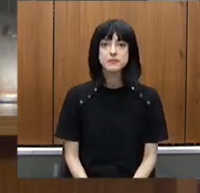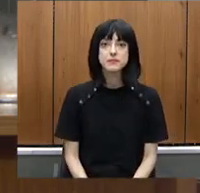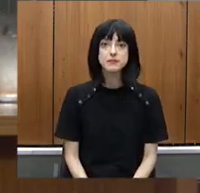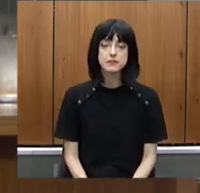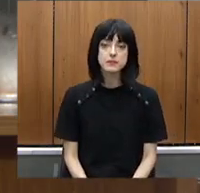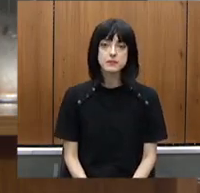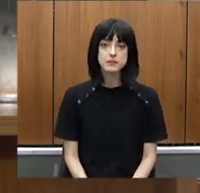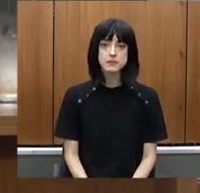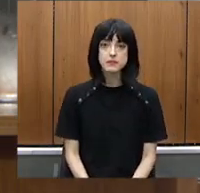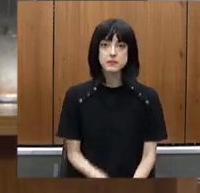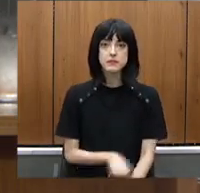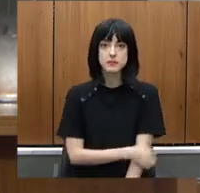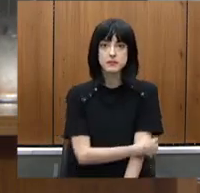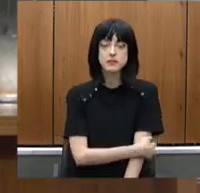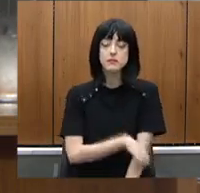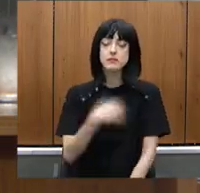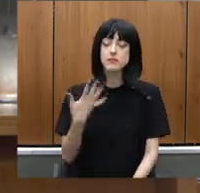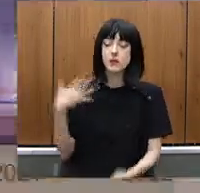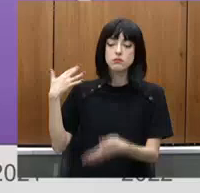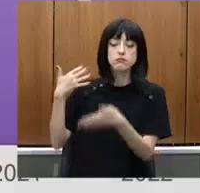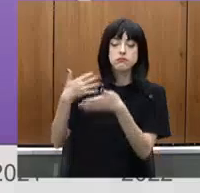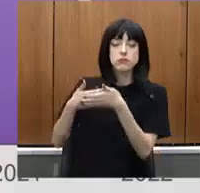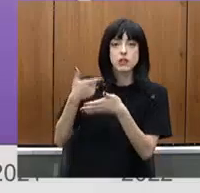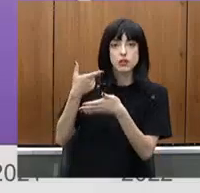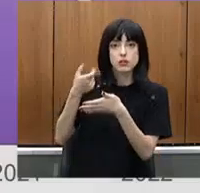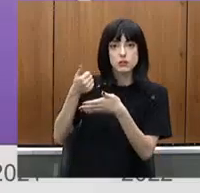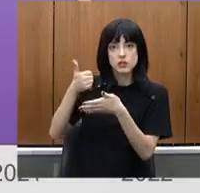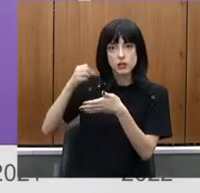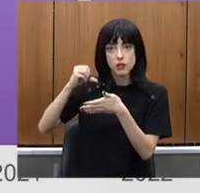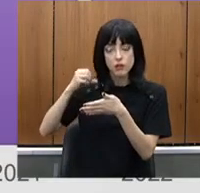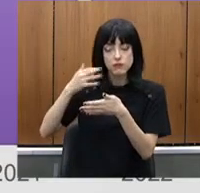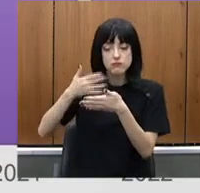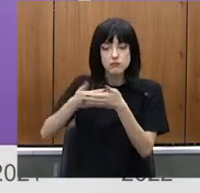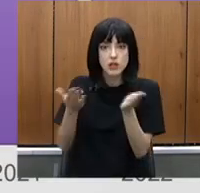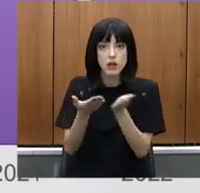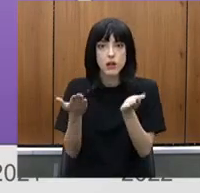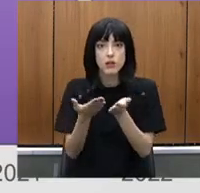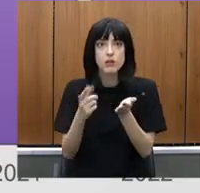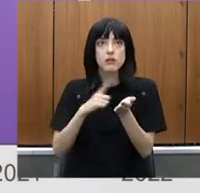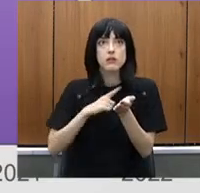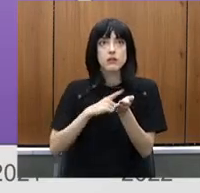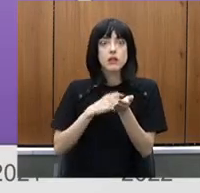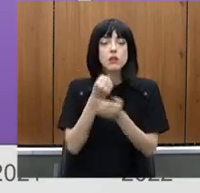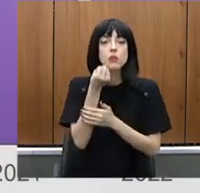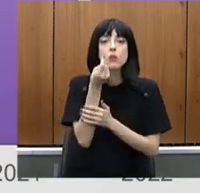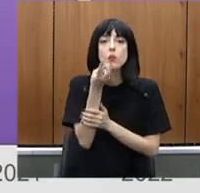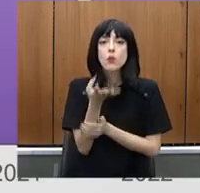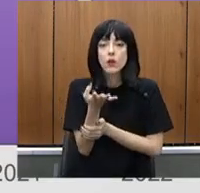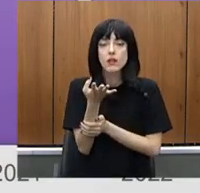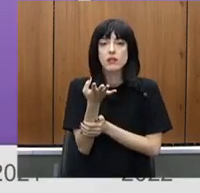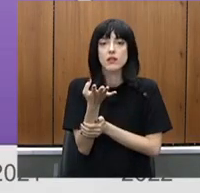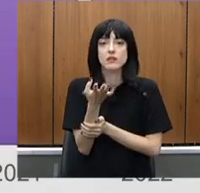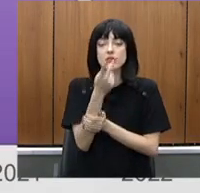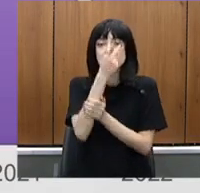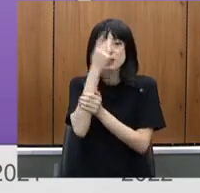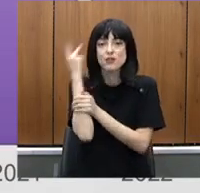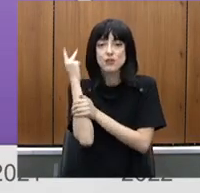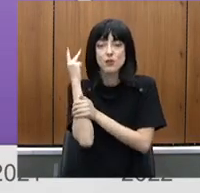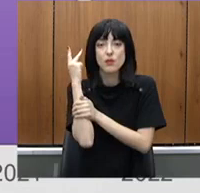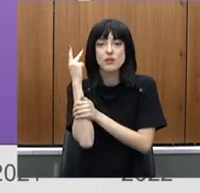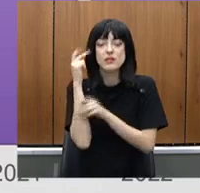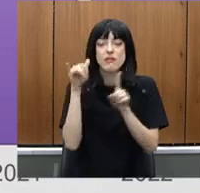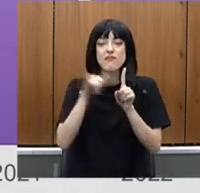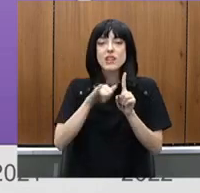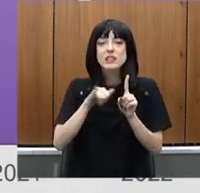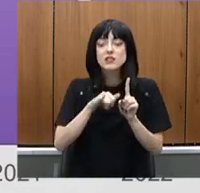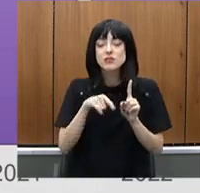doméstica 2019 até agora Então nesse gráfico ali a gente tem o número de vítimas atendidas são as mulheres que foram atendidas só em 2022